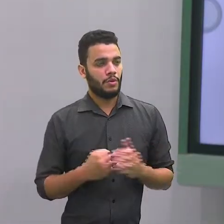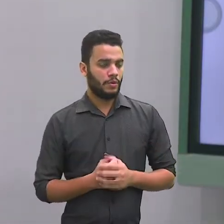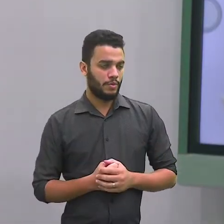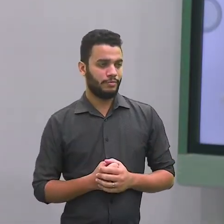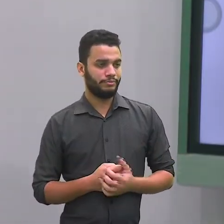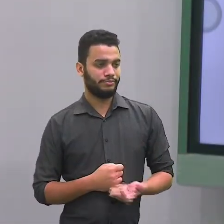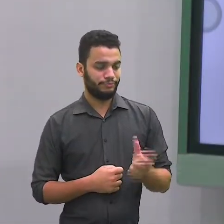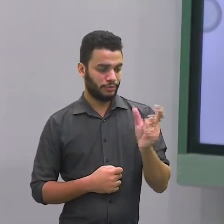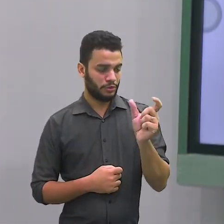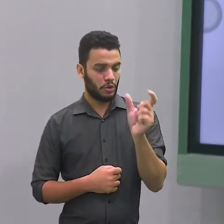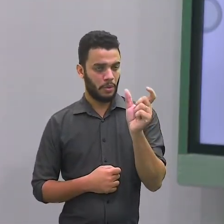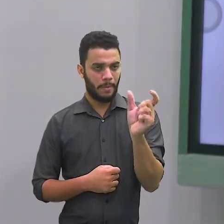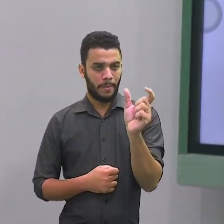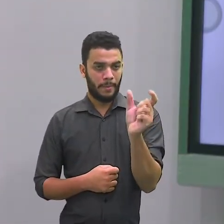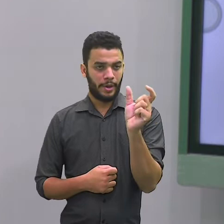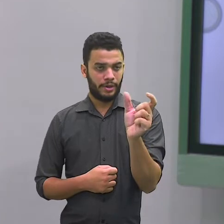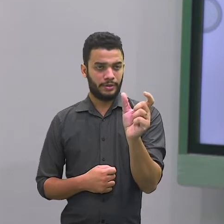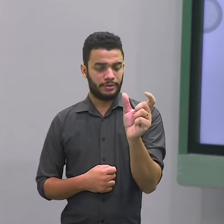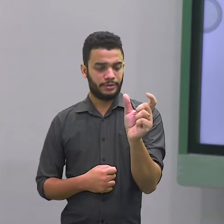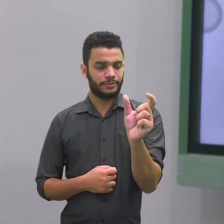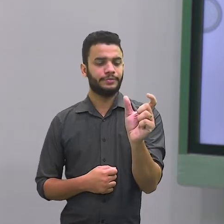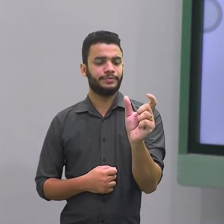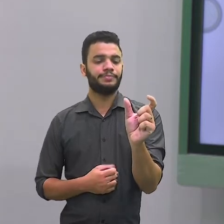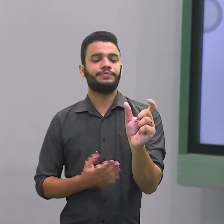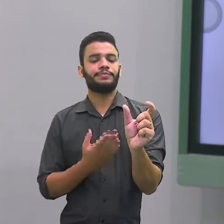Sua palavra é...